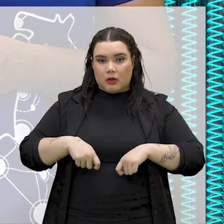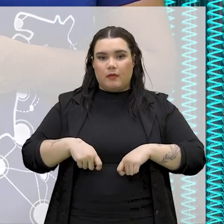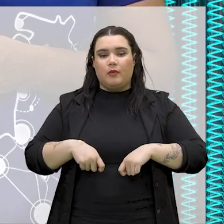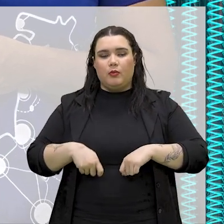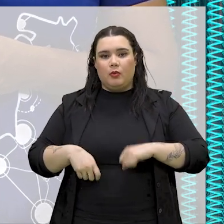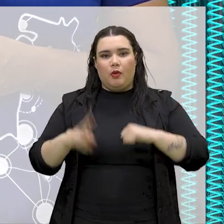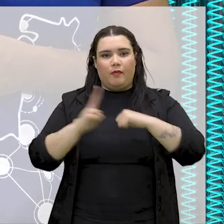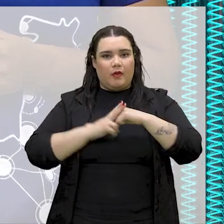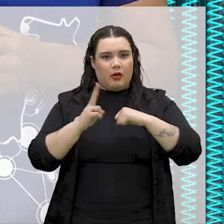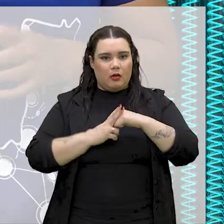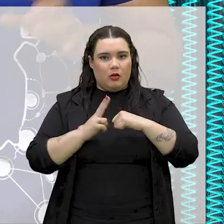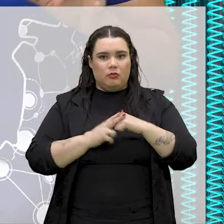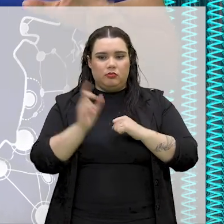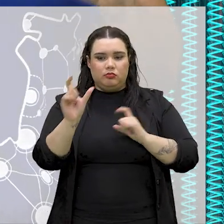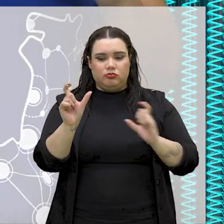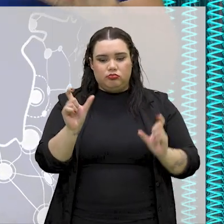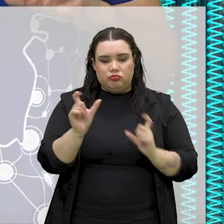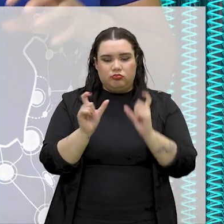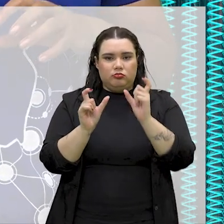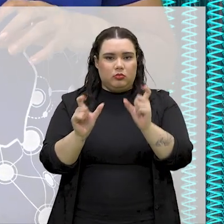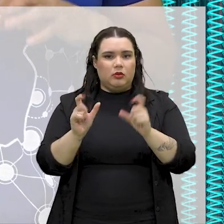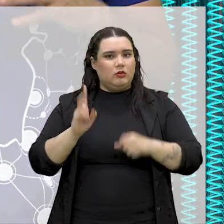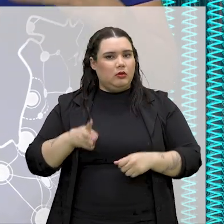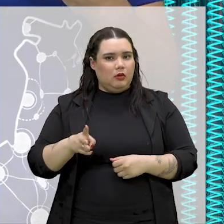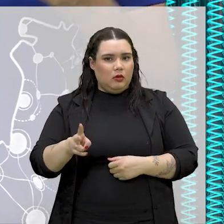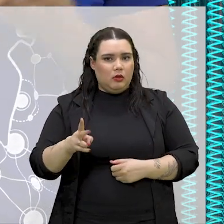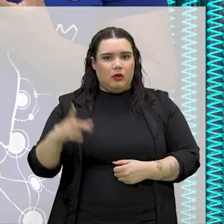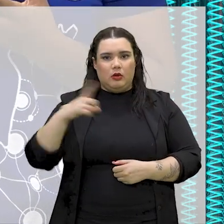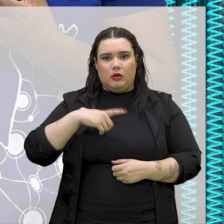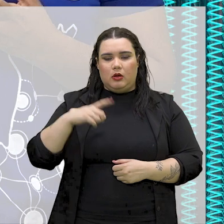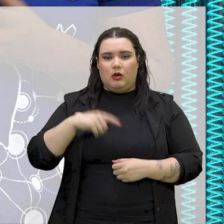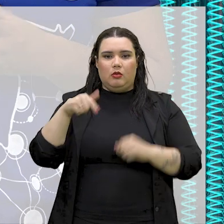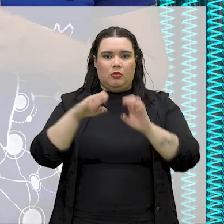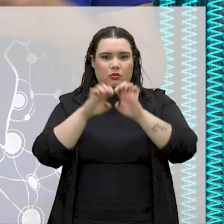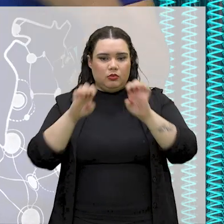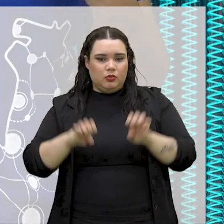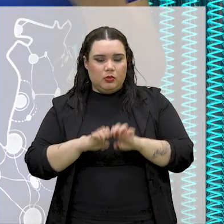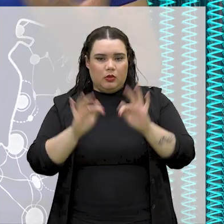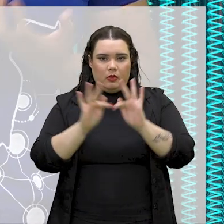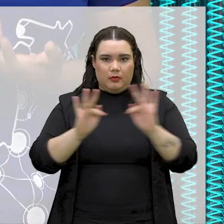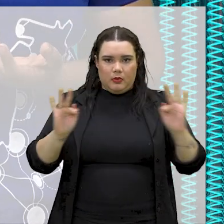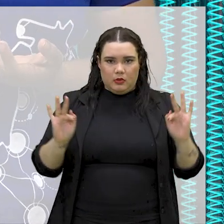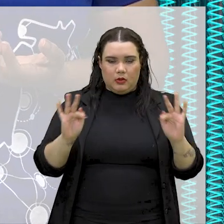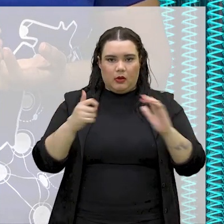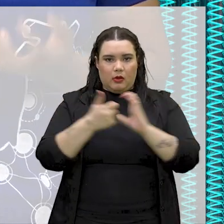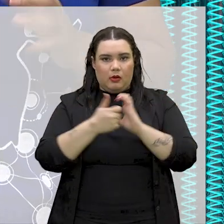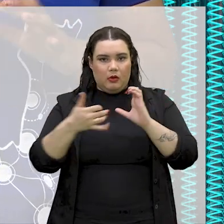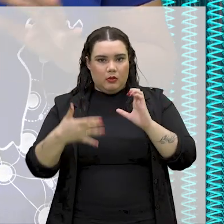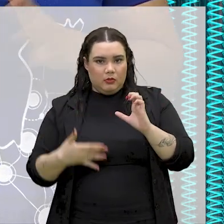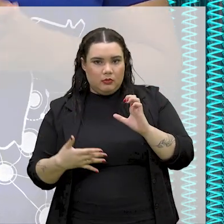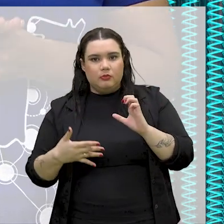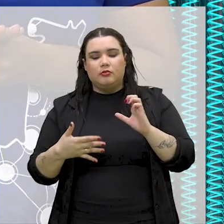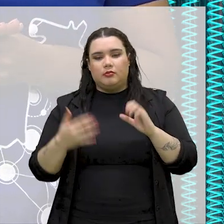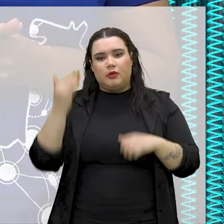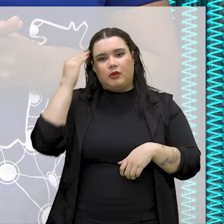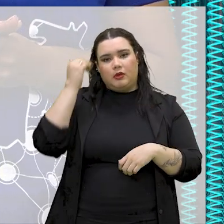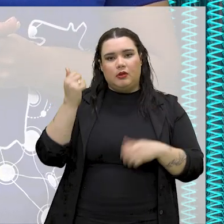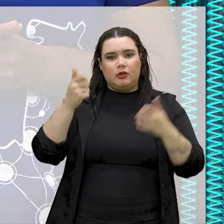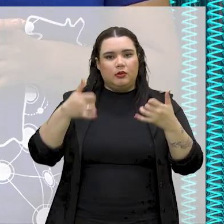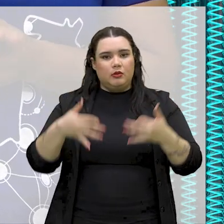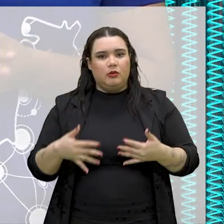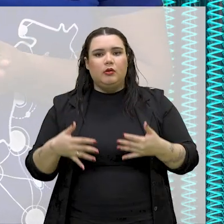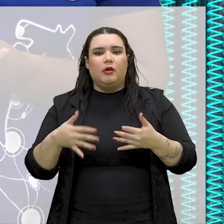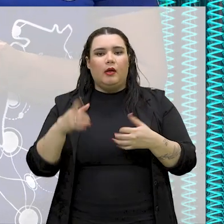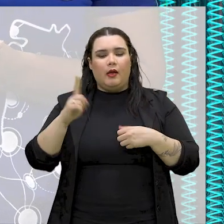verbo, sempre o verbo modal, que vai dar essa estrutura à minha frase, essa característica. Eu sei que eu estou falando aqui